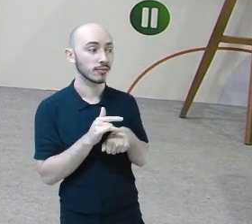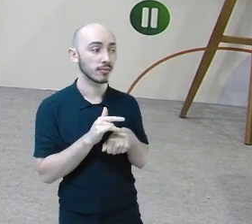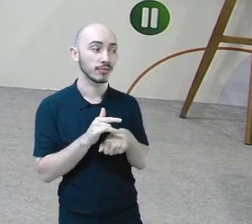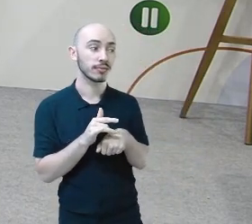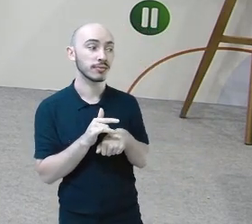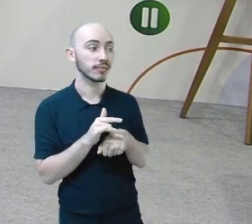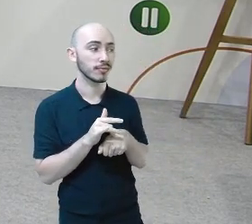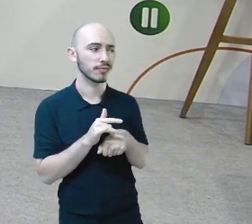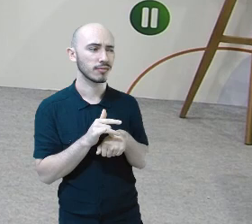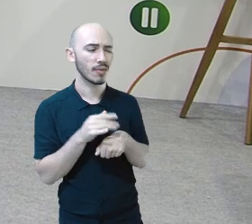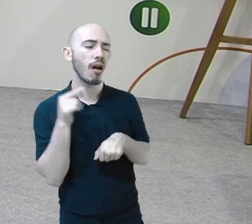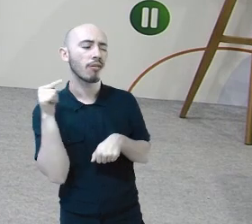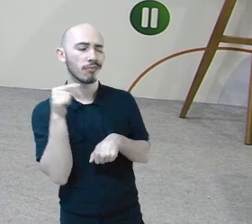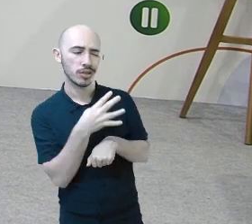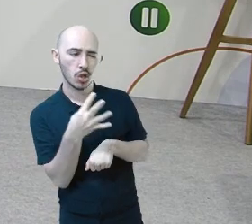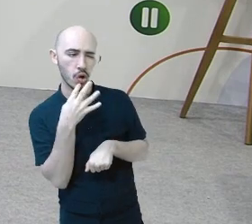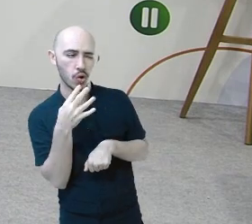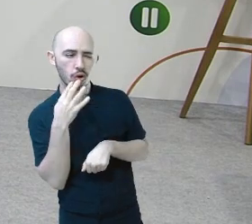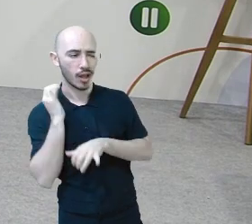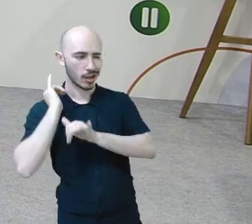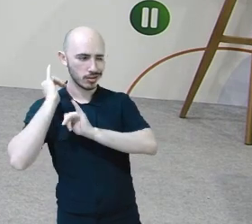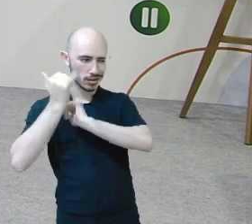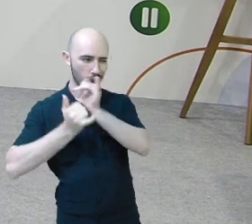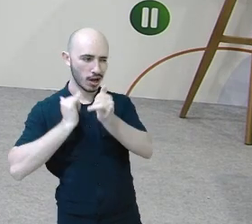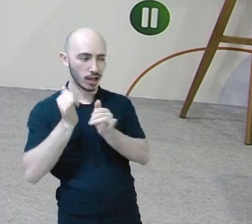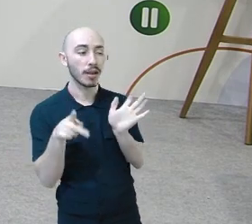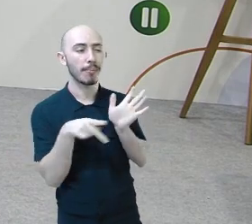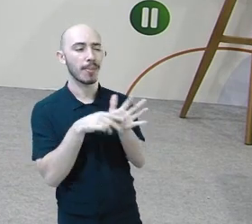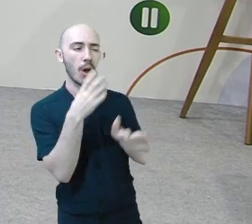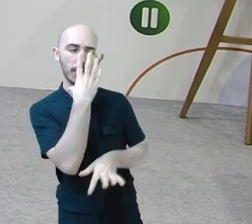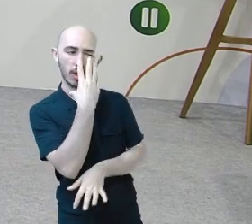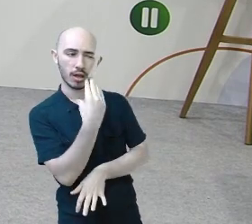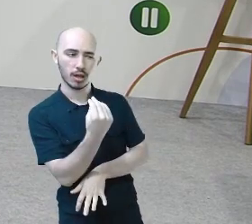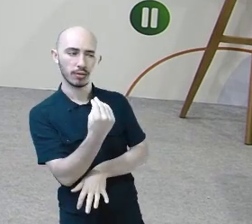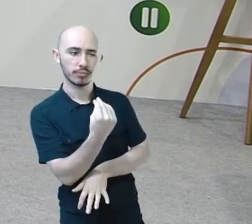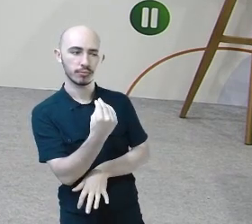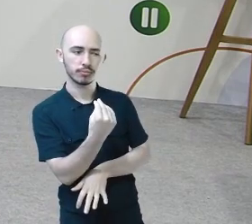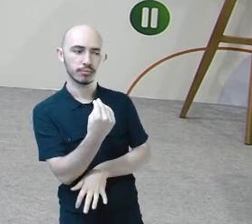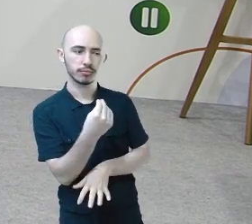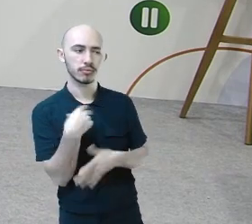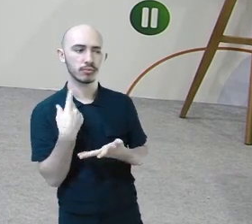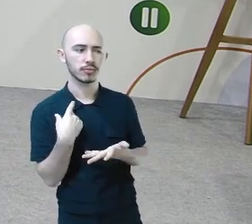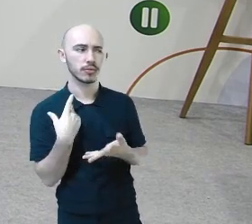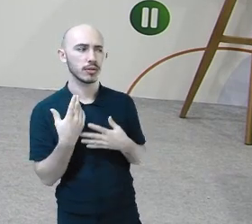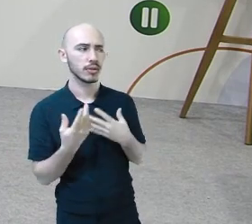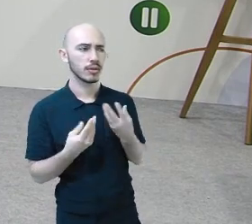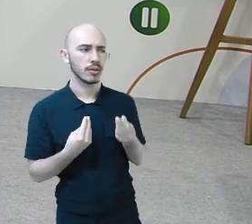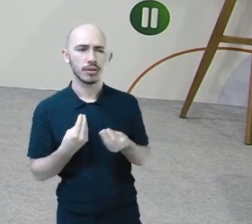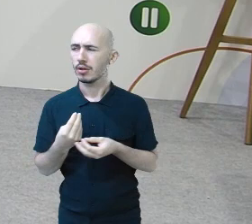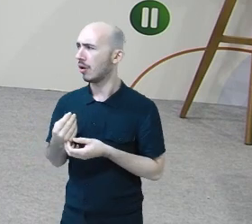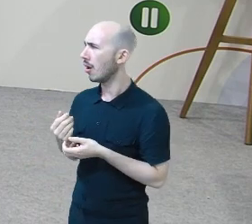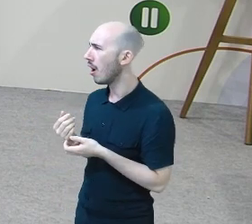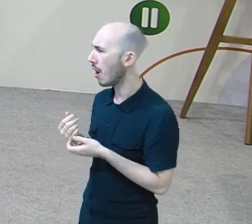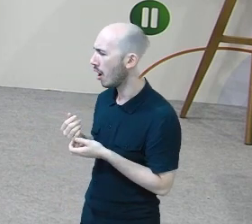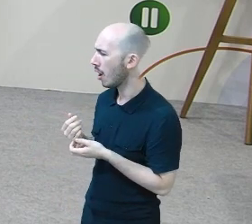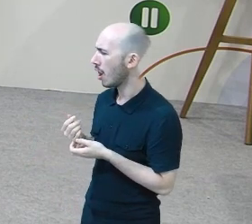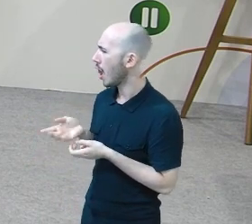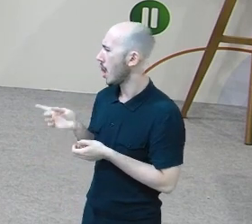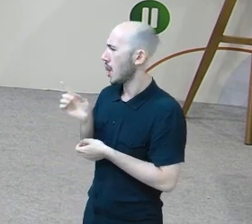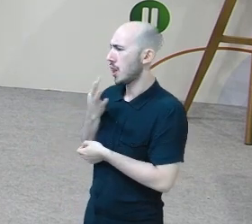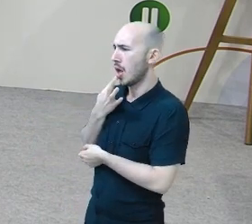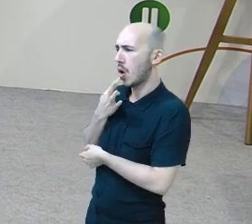ele. Disse: mas você conhece a lenda do lobisomem? E ele já estava um tanto assustado e disse: não, eu